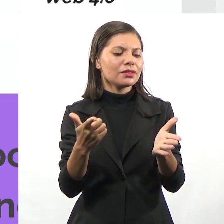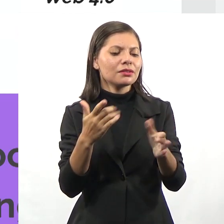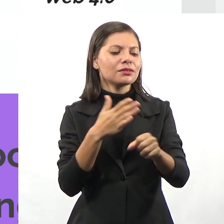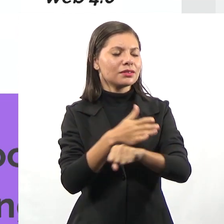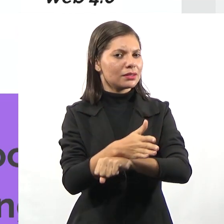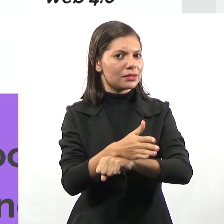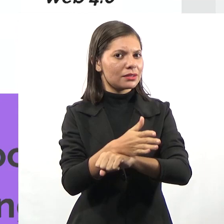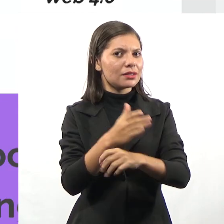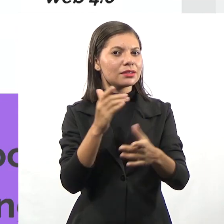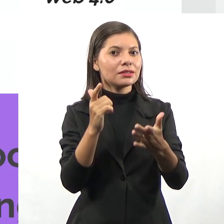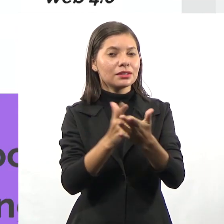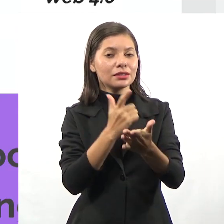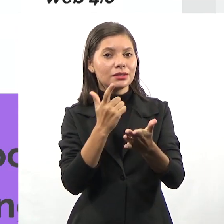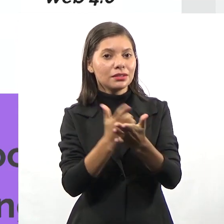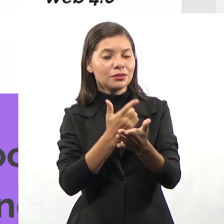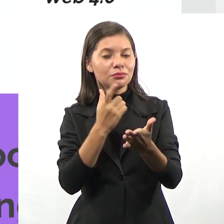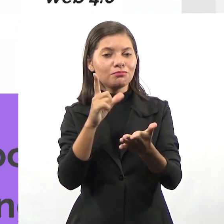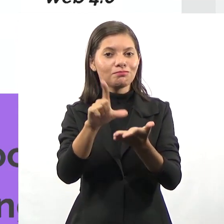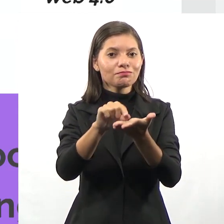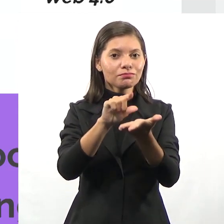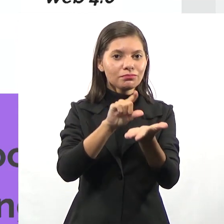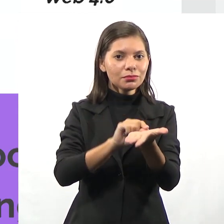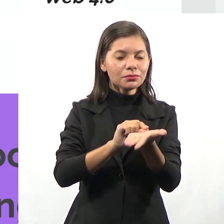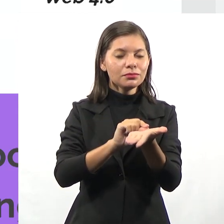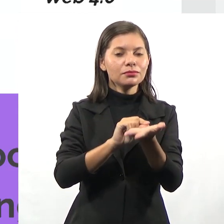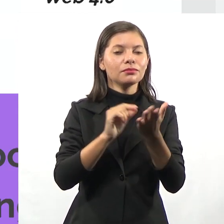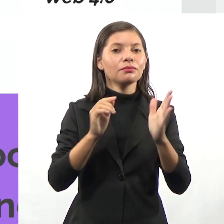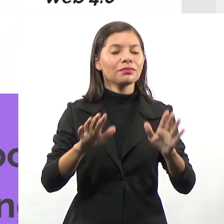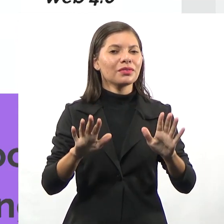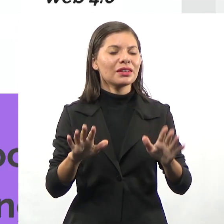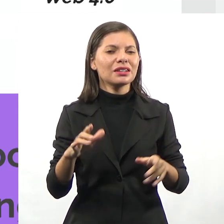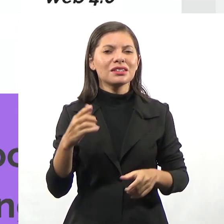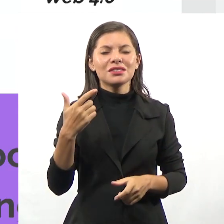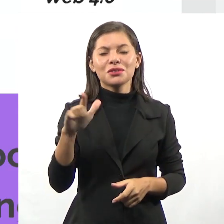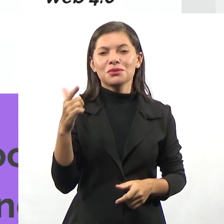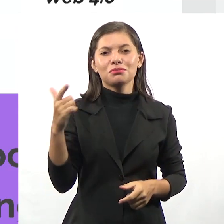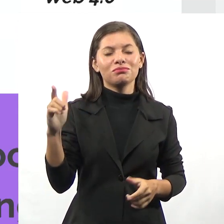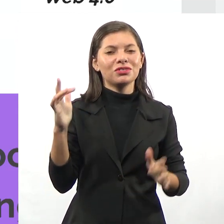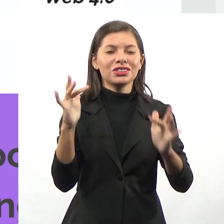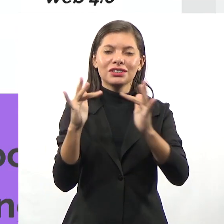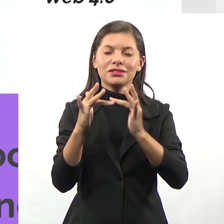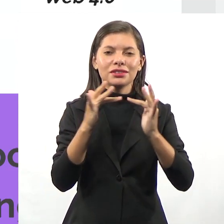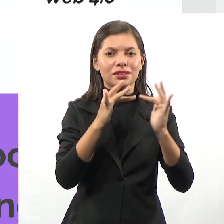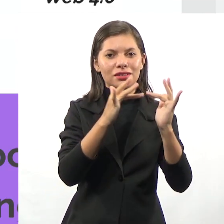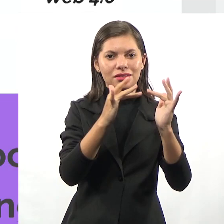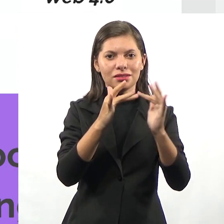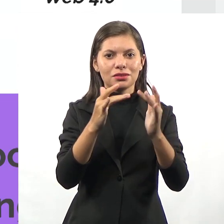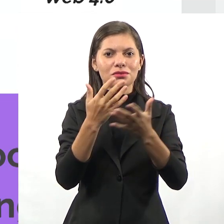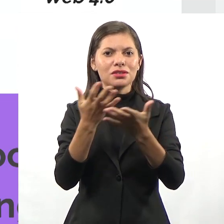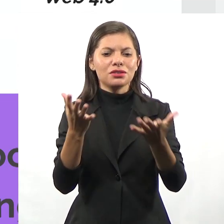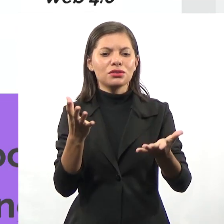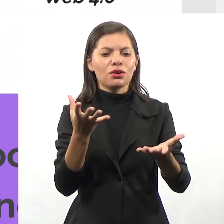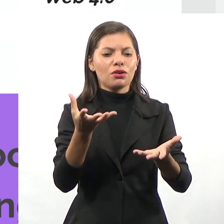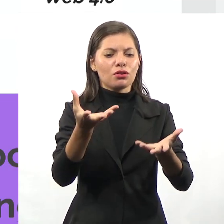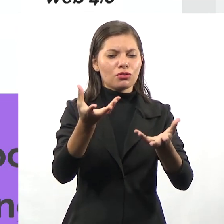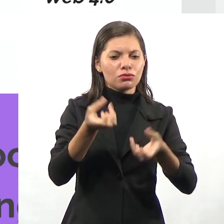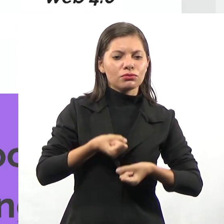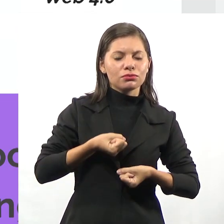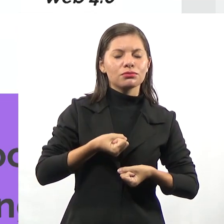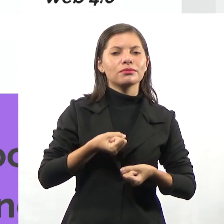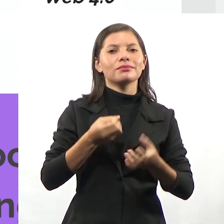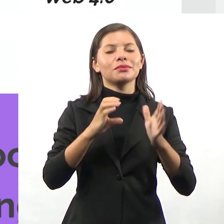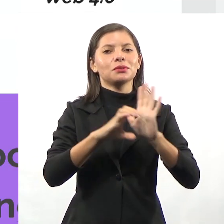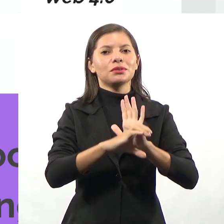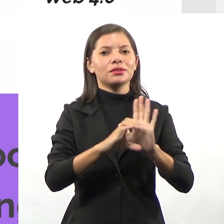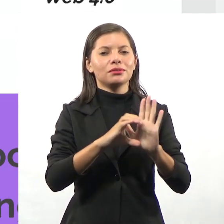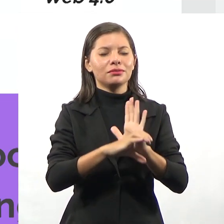você acessar, um livro ou um artigo, mas não havia interação, você só consumia